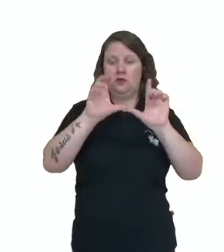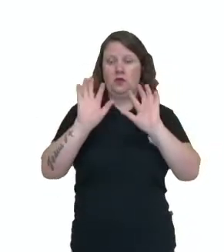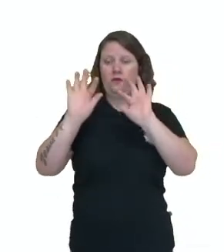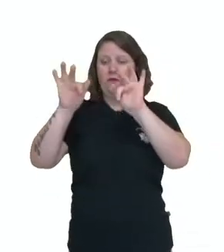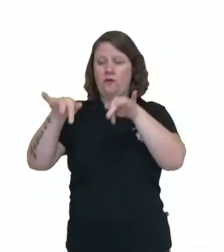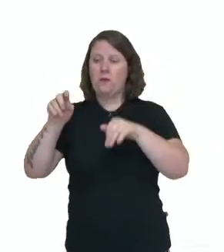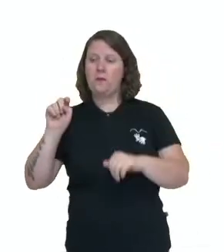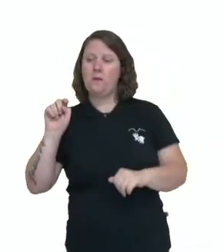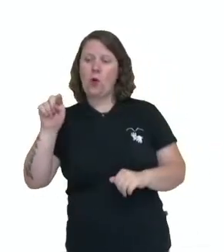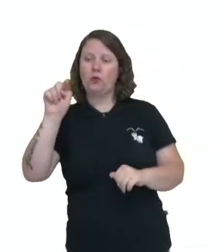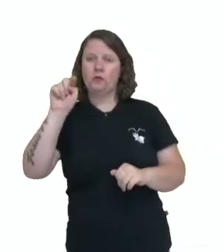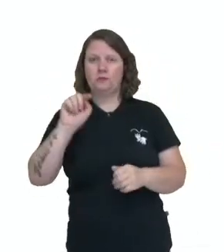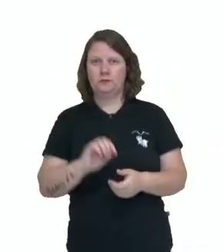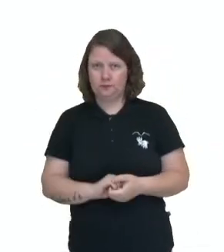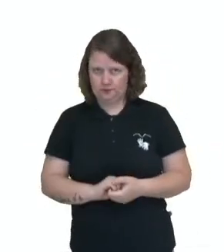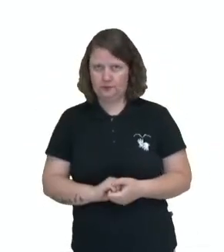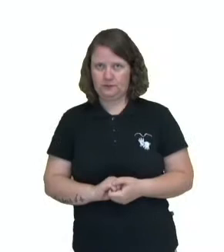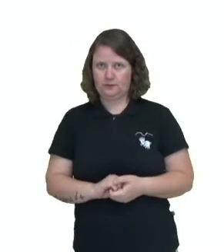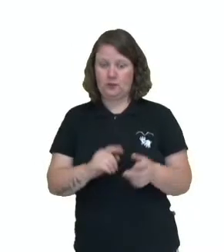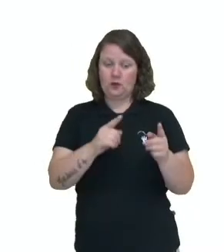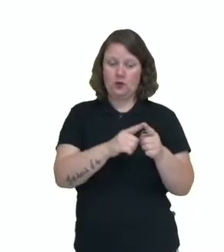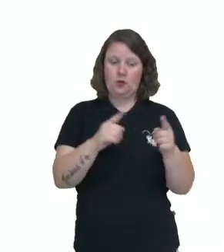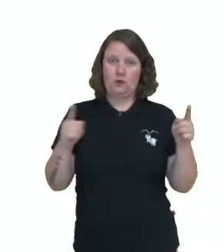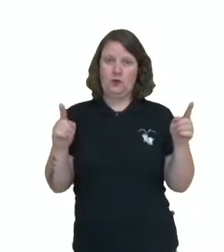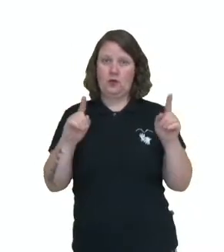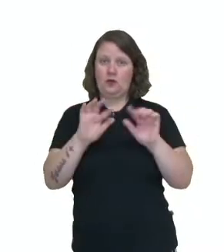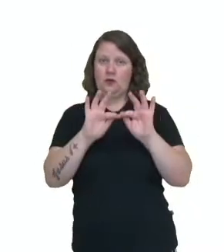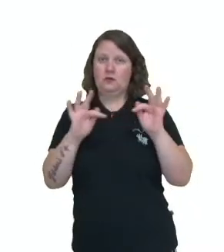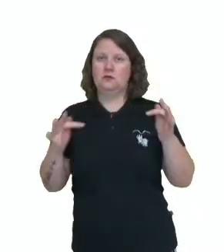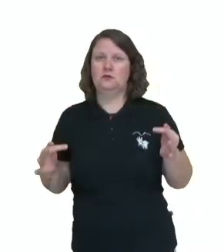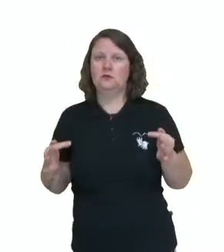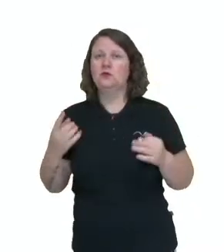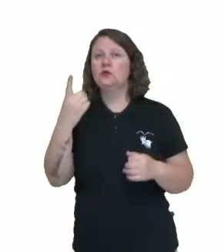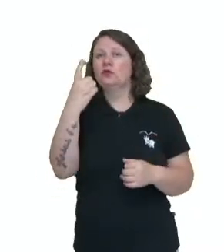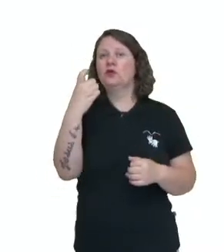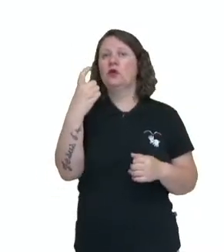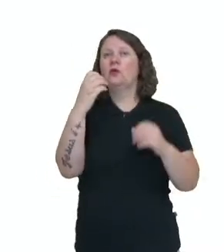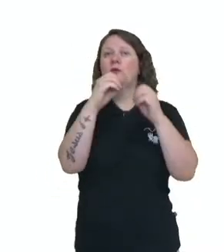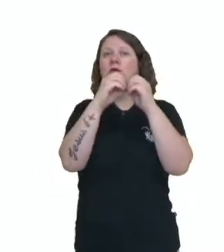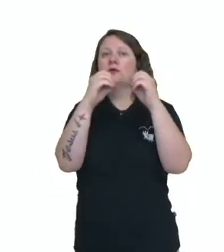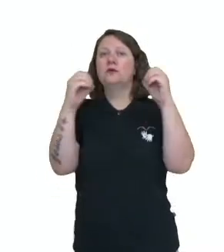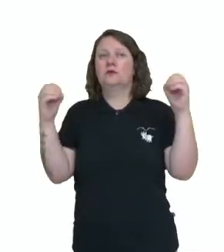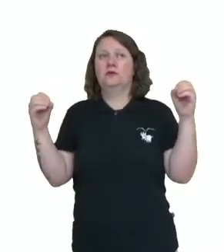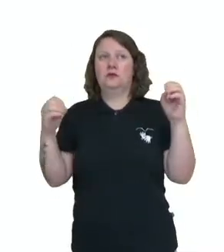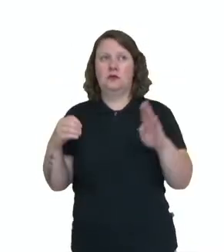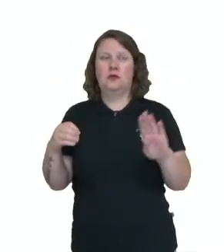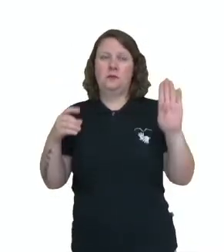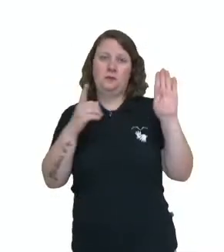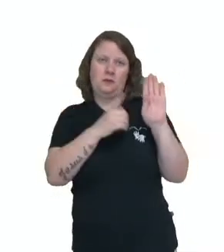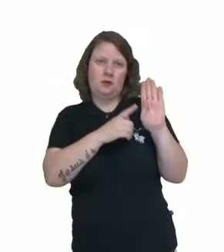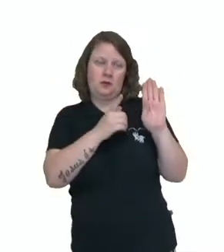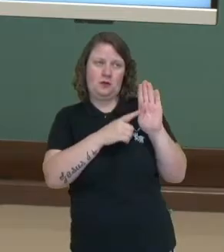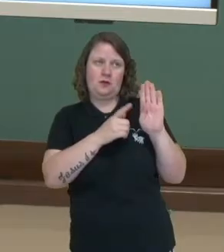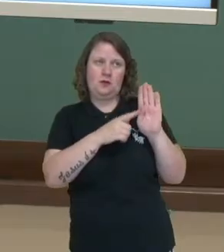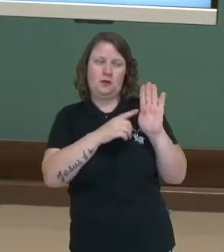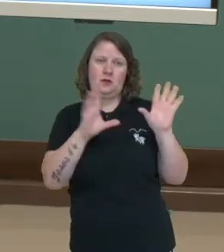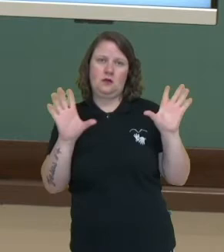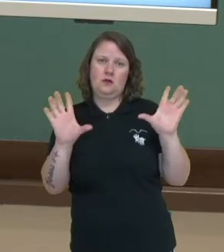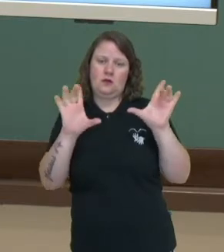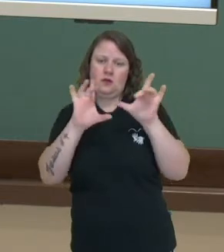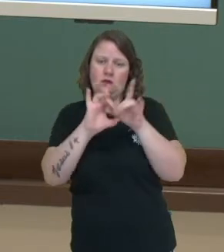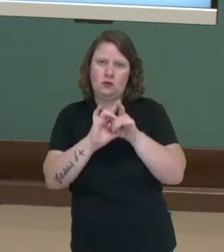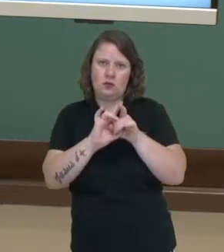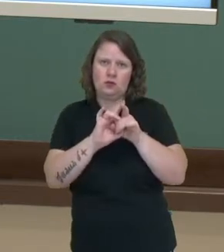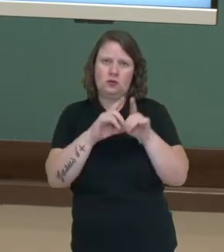Esse período é um período simples, pois há uma oração. Letra B, um período composto, pois há